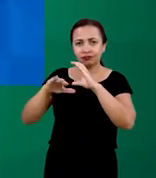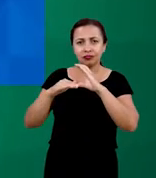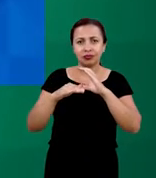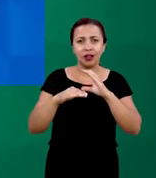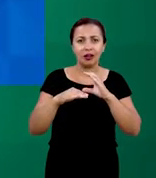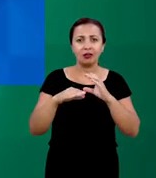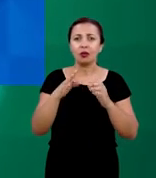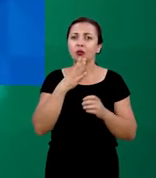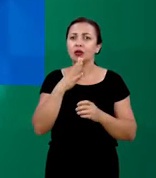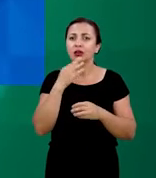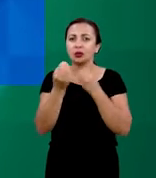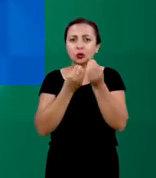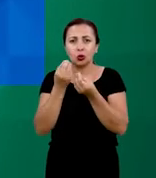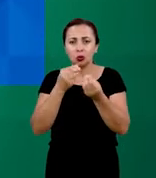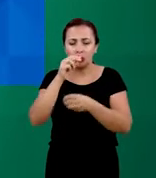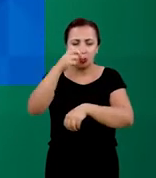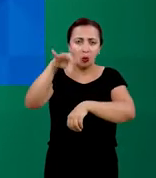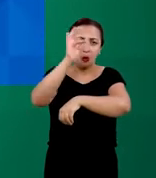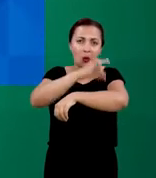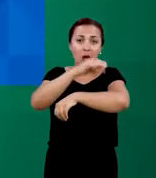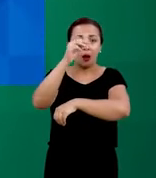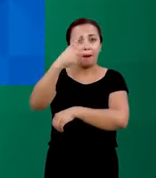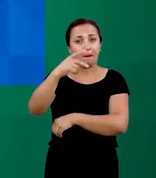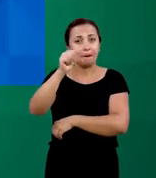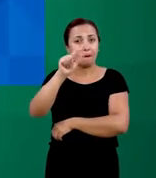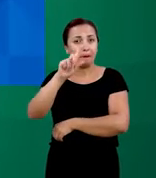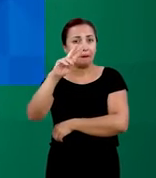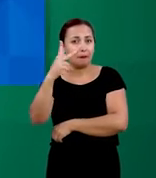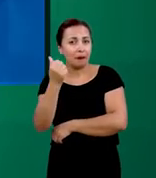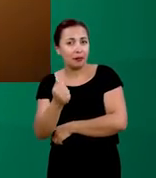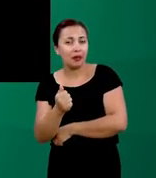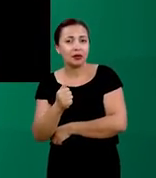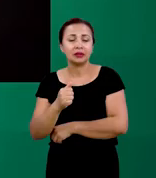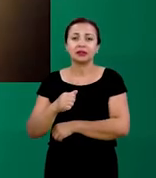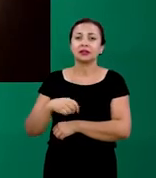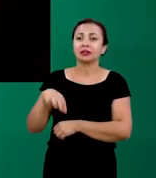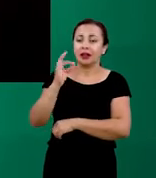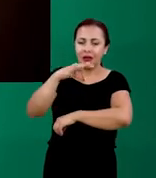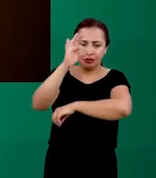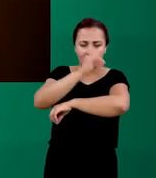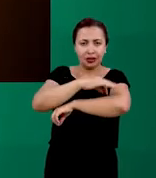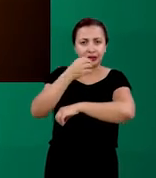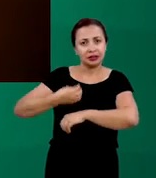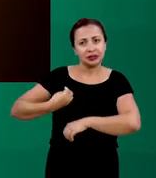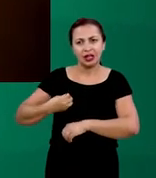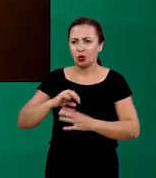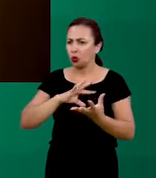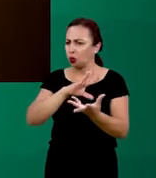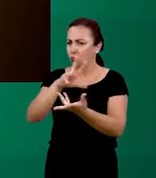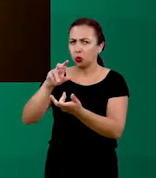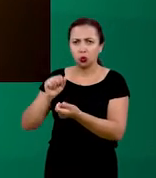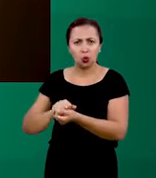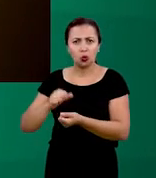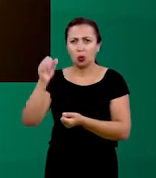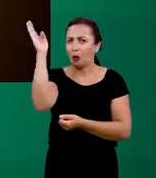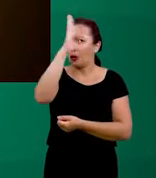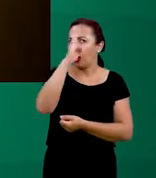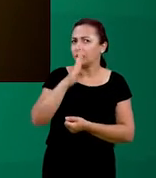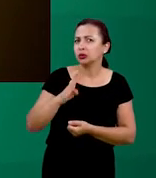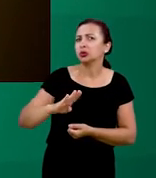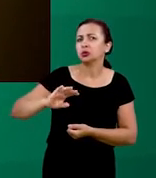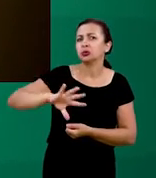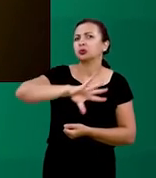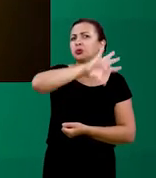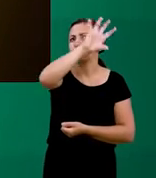pessoas conhecem como mosquito palha, né, que é o flebotomínio. Esse inseto está difundido em praticamente todo o território